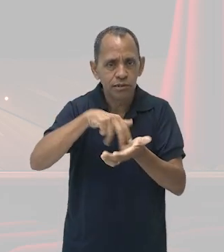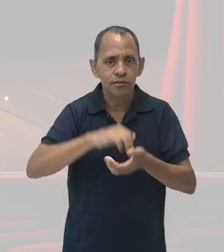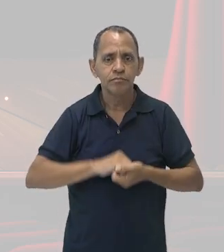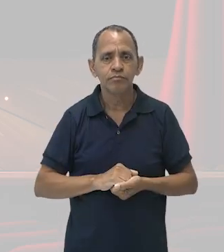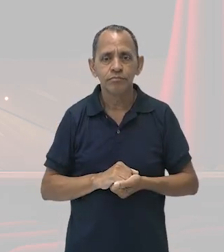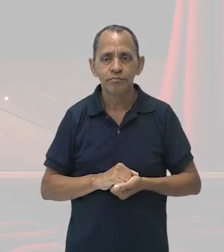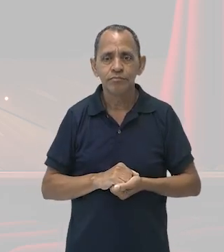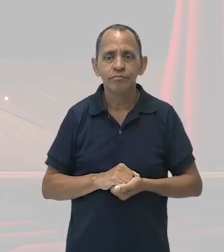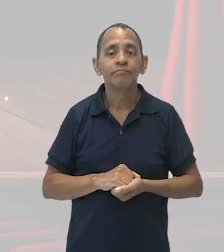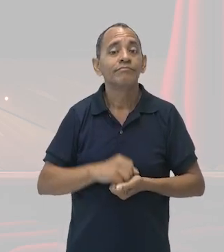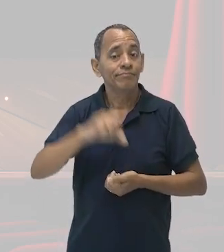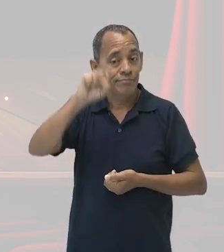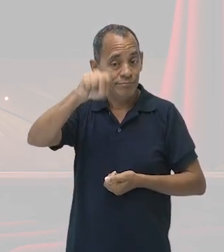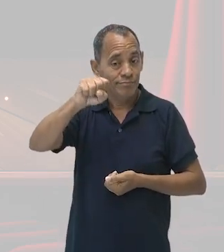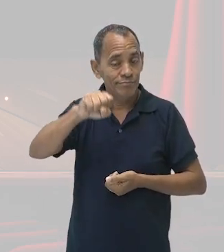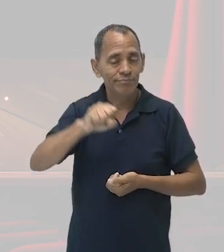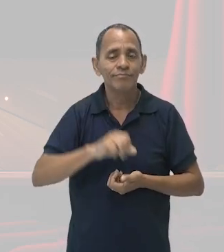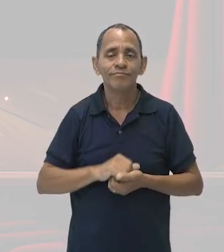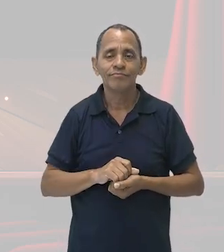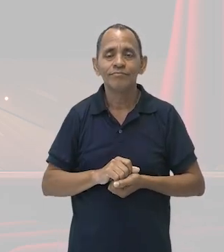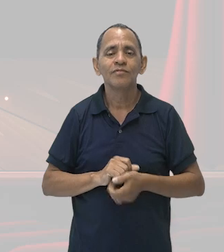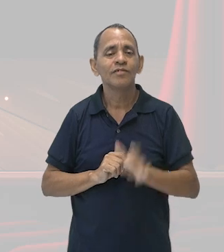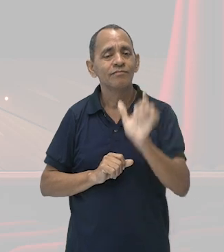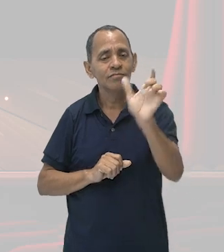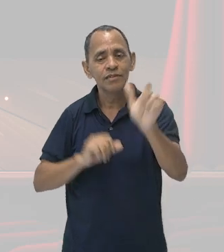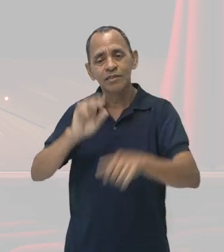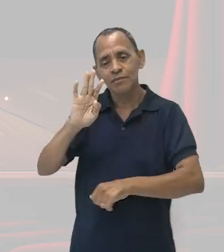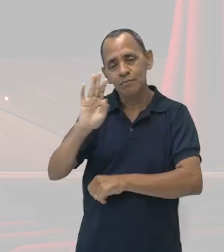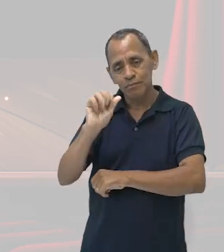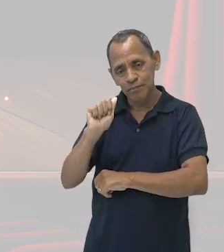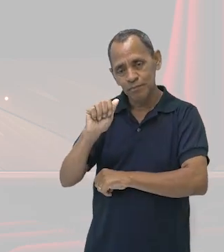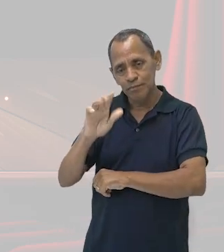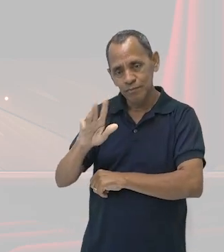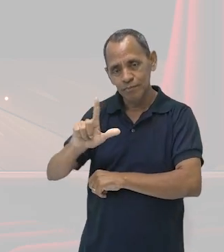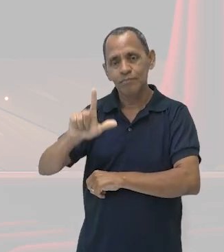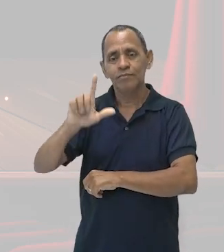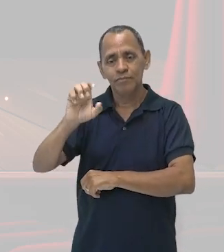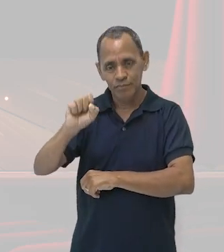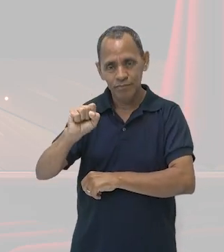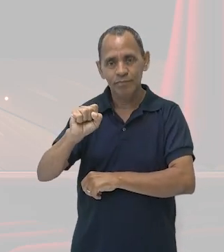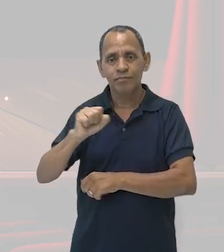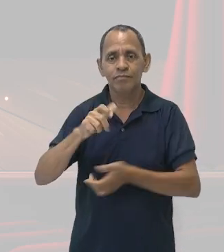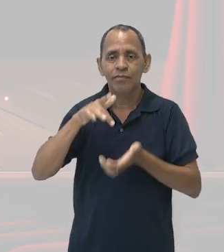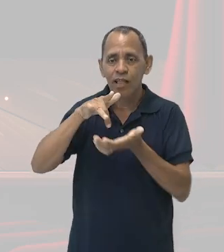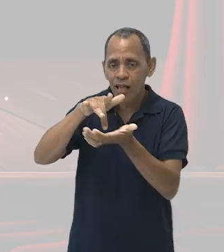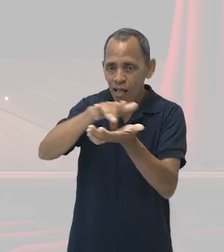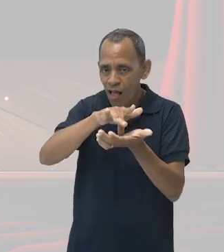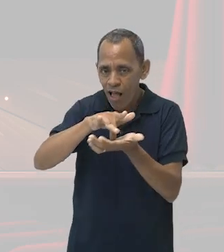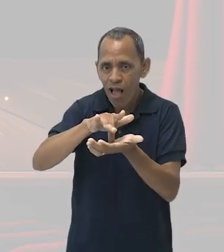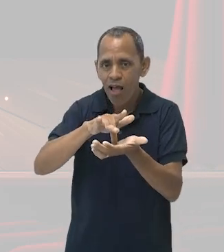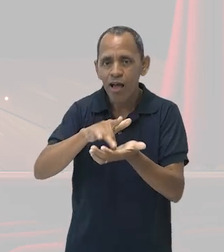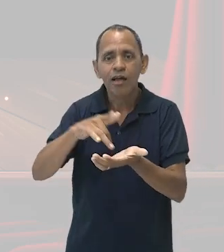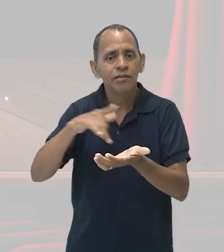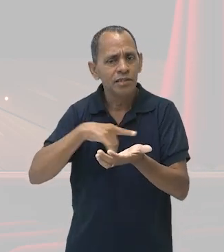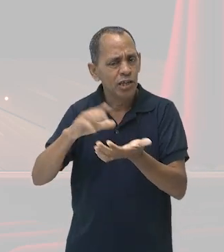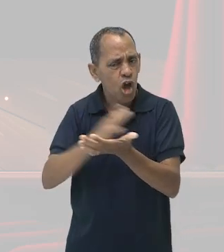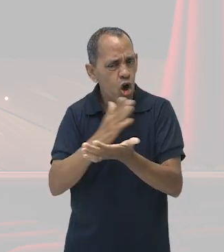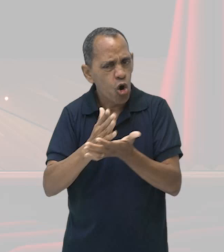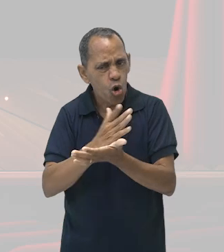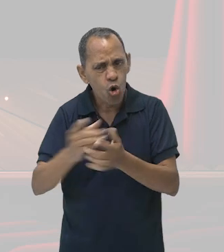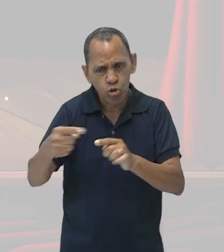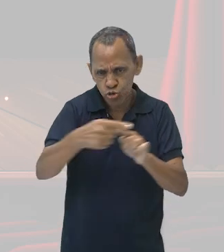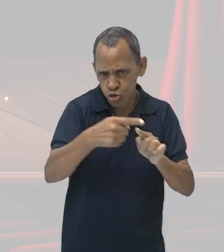Quem falou balé acertou. E eu pergunto a vocês, existe algum tipo de